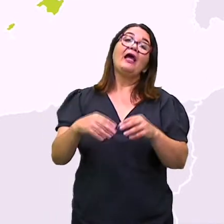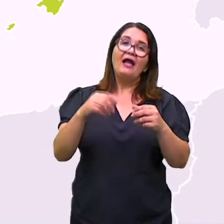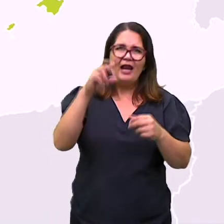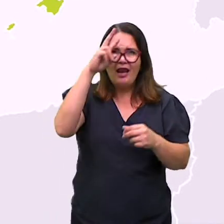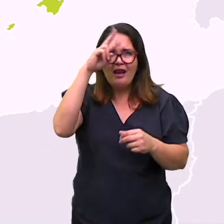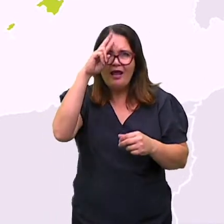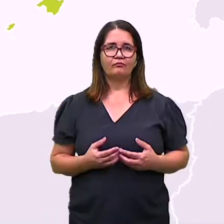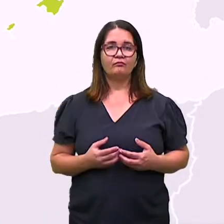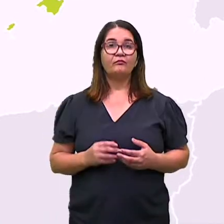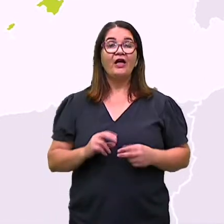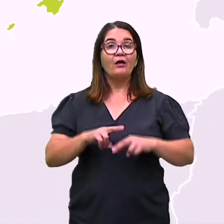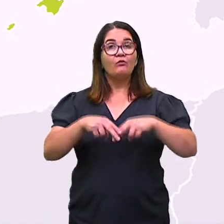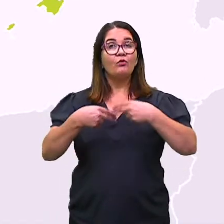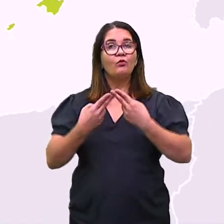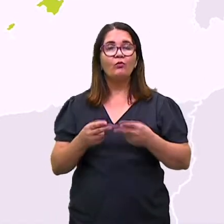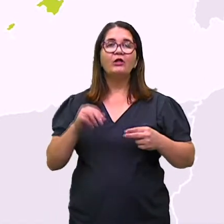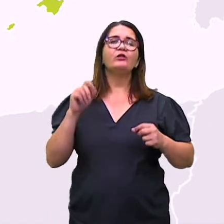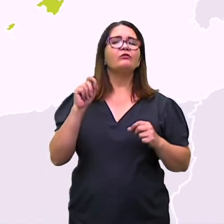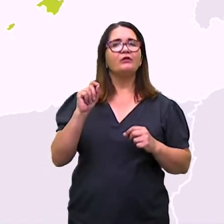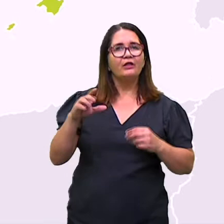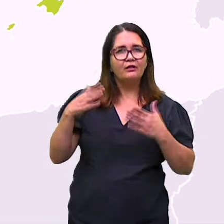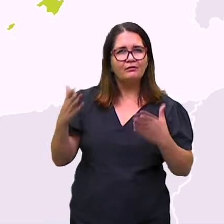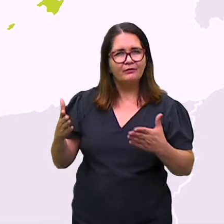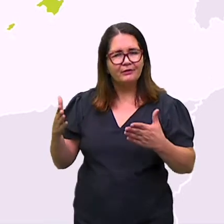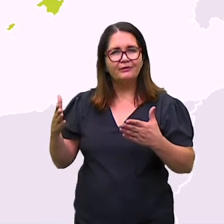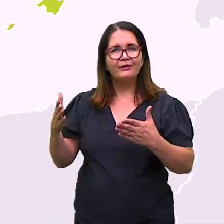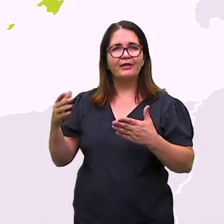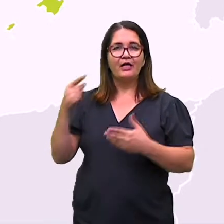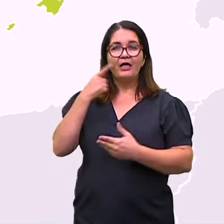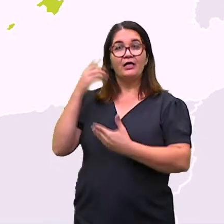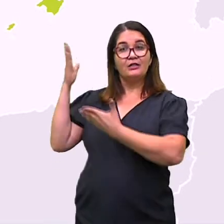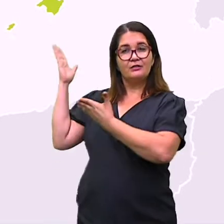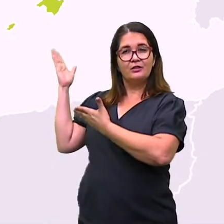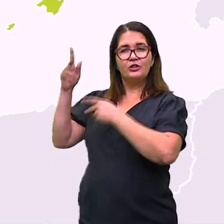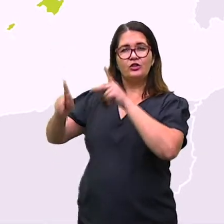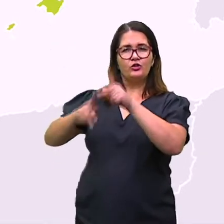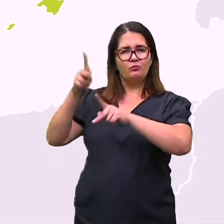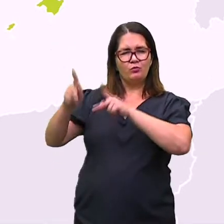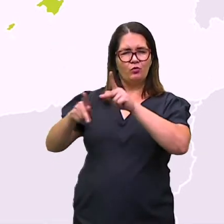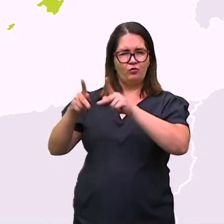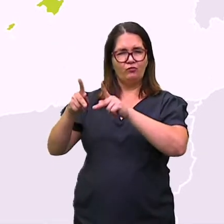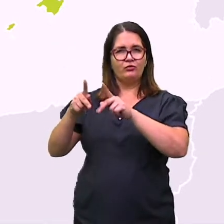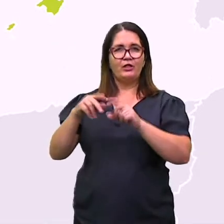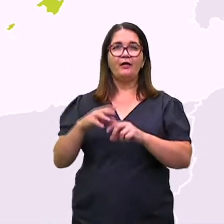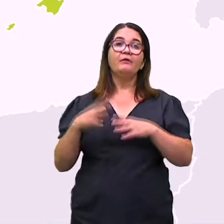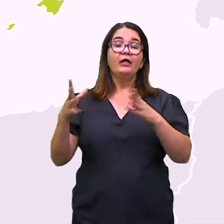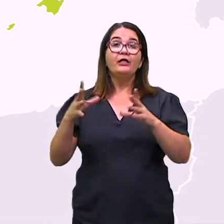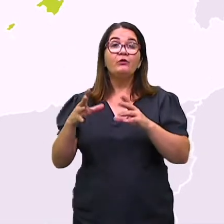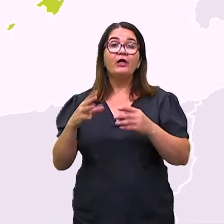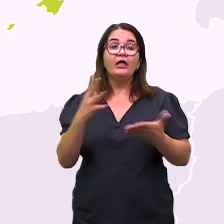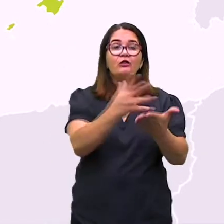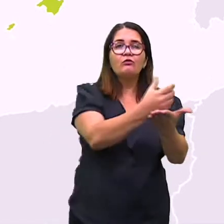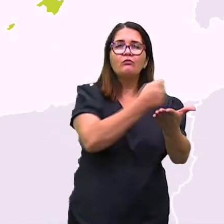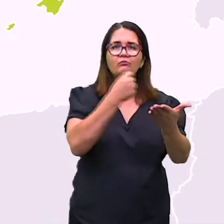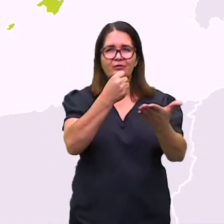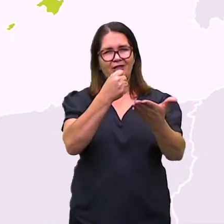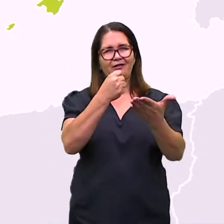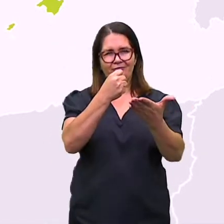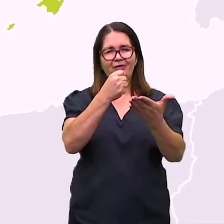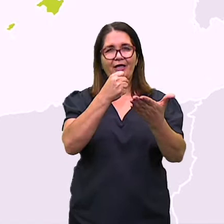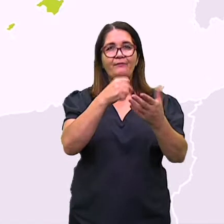enganado, etc. e tal. Enquanto que os mouros, que dominaram a Península Ibérica, onde fica